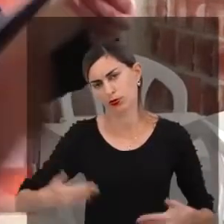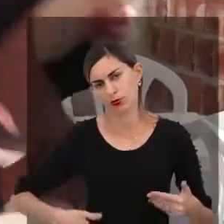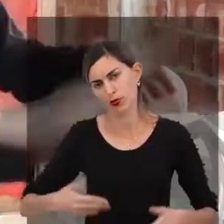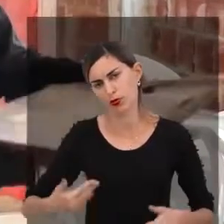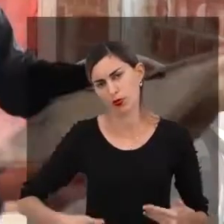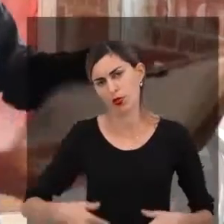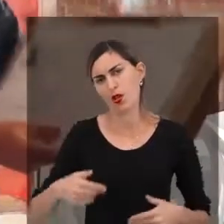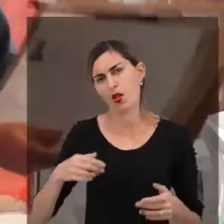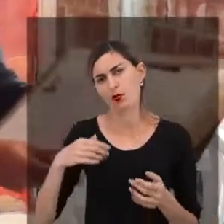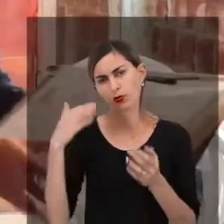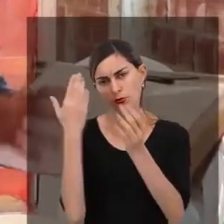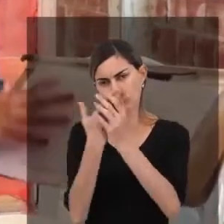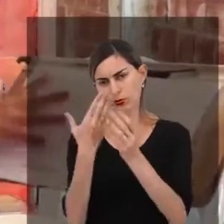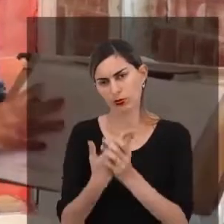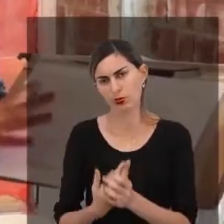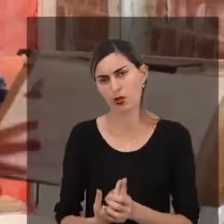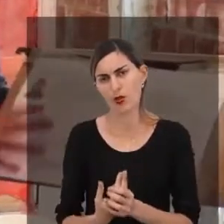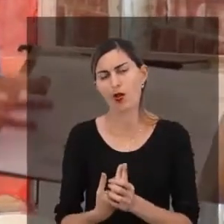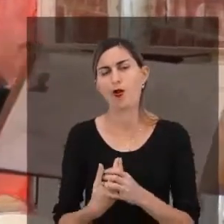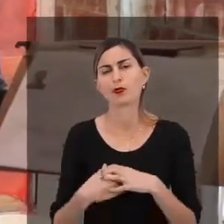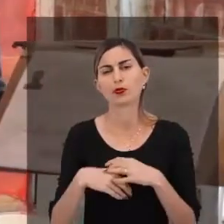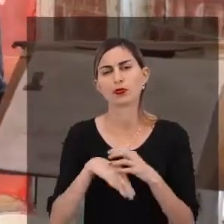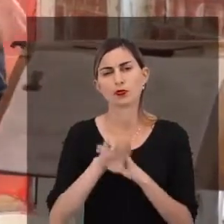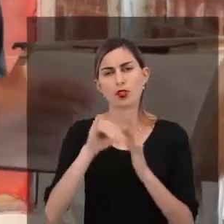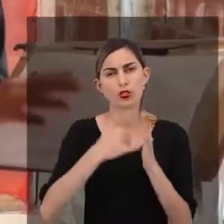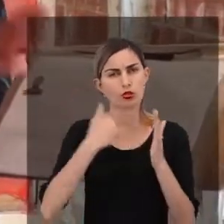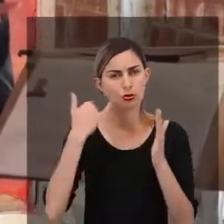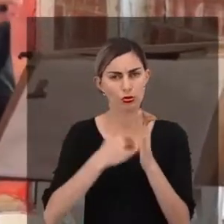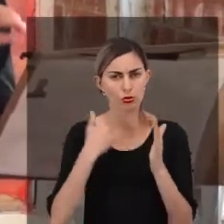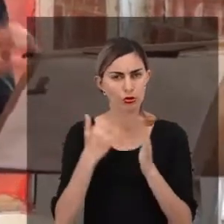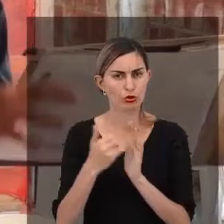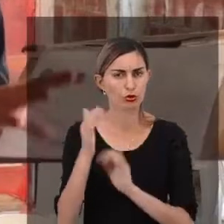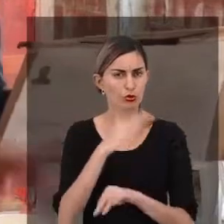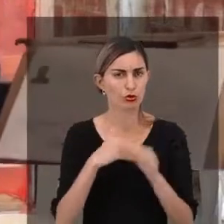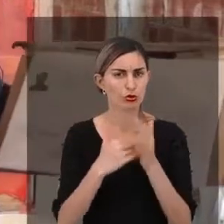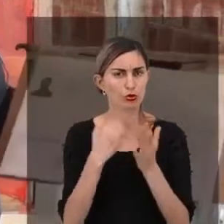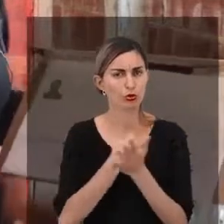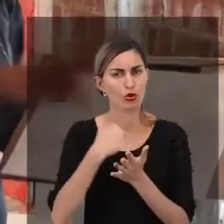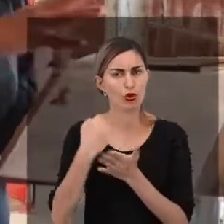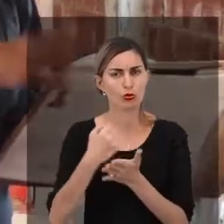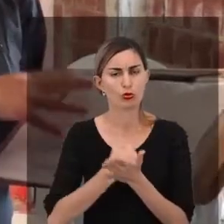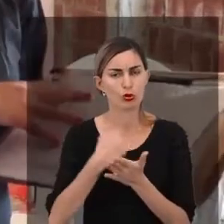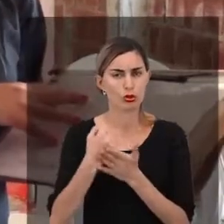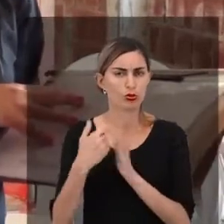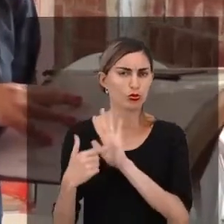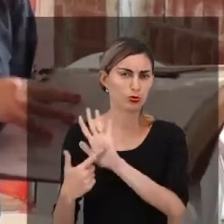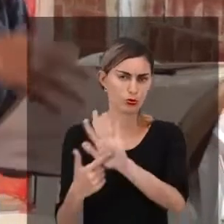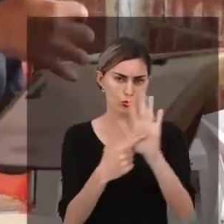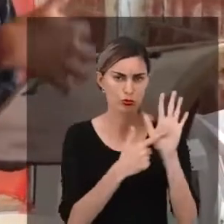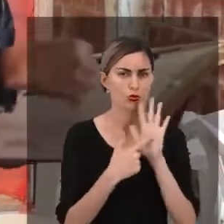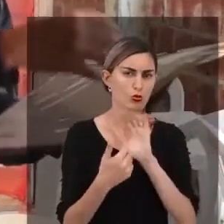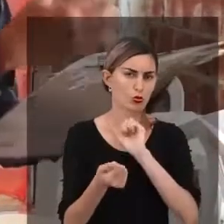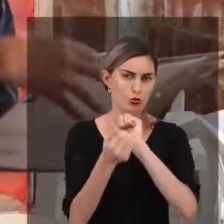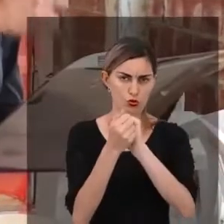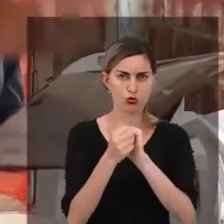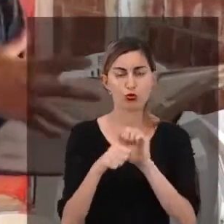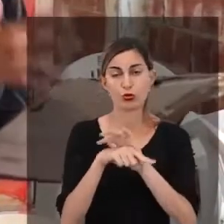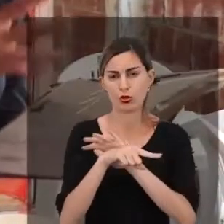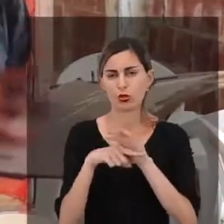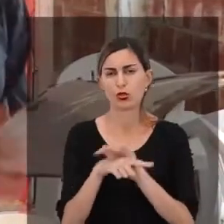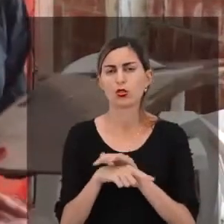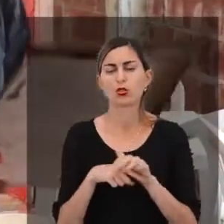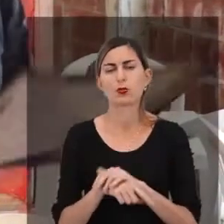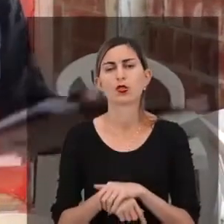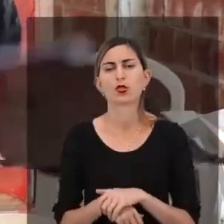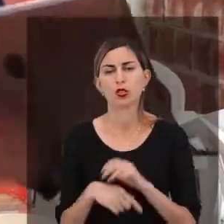funcionário, que a gente arquiva, né? Ficha de registro, e toda essa documentação que eu mostrei agora vai aqui junto com o